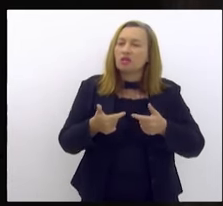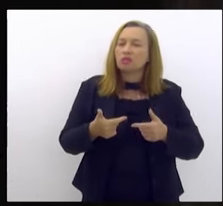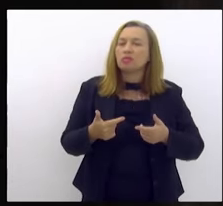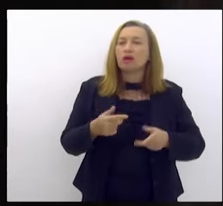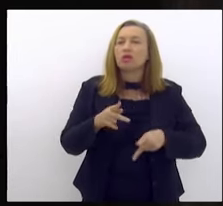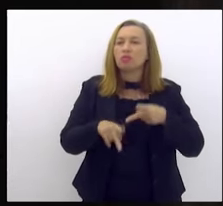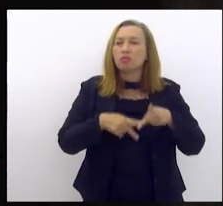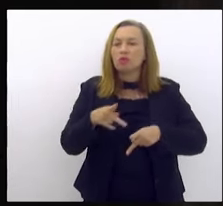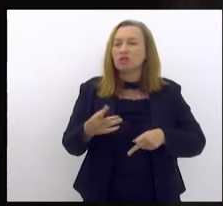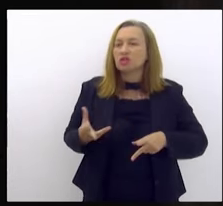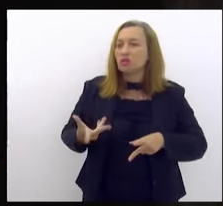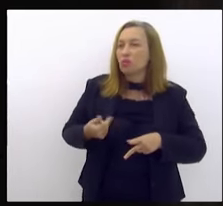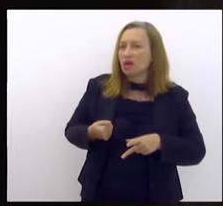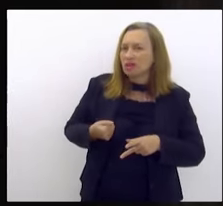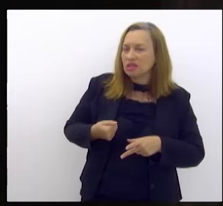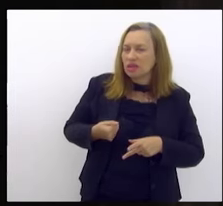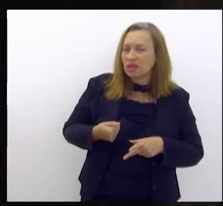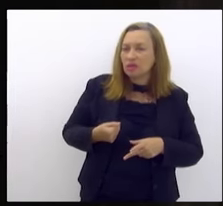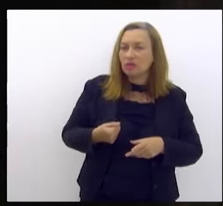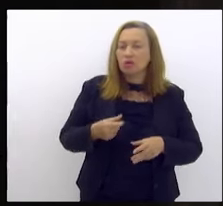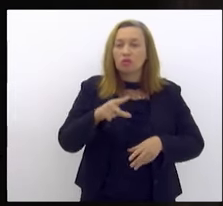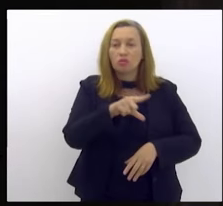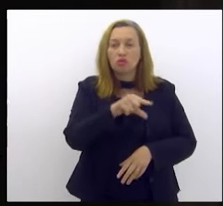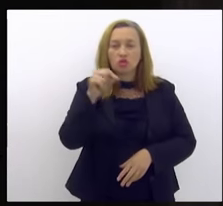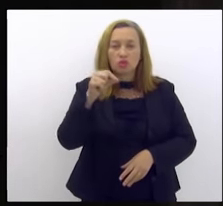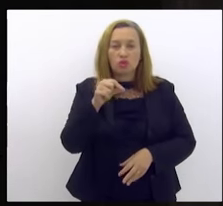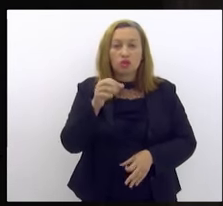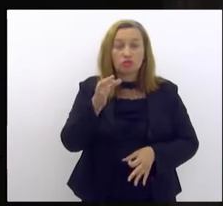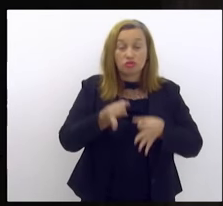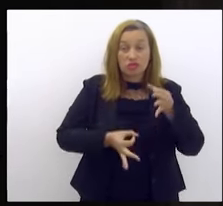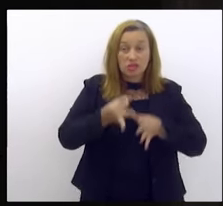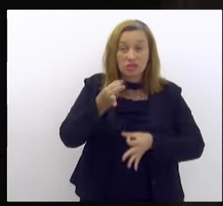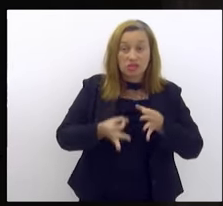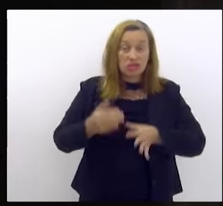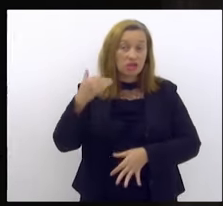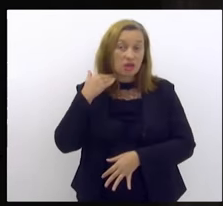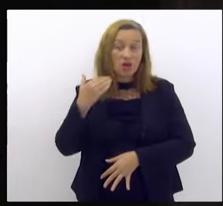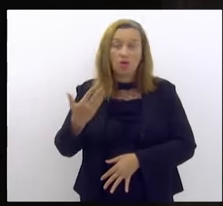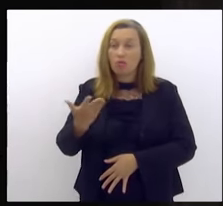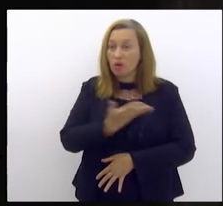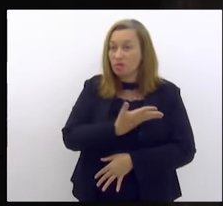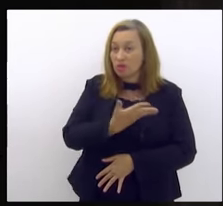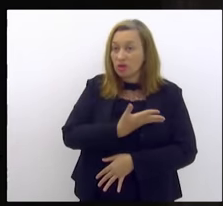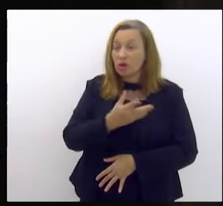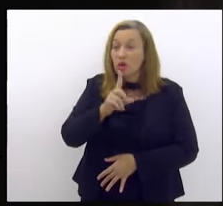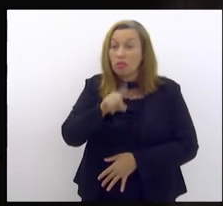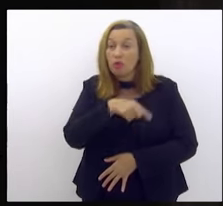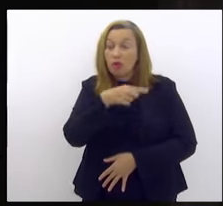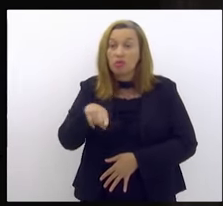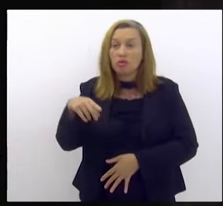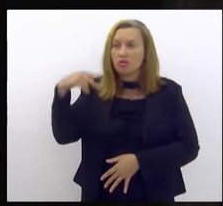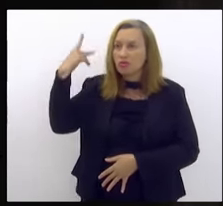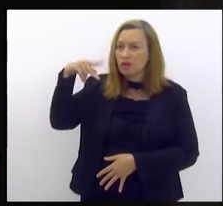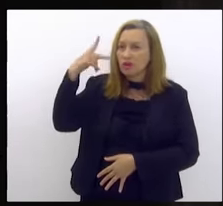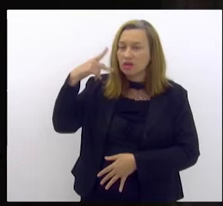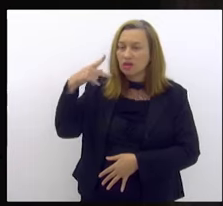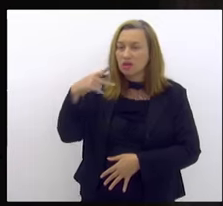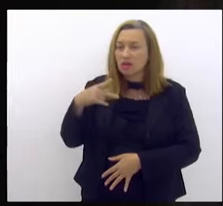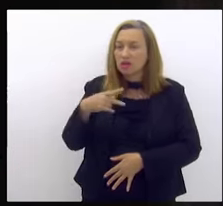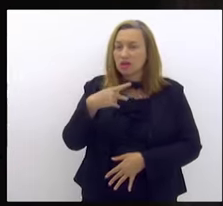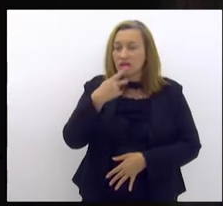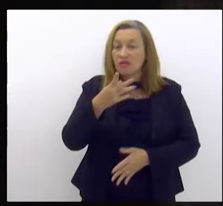excelência. Uma decisão judicial, meus colegas parlamentares, proibiu o vereador de citar o nome